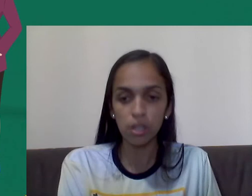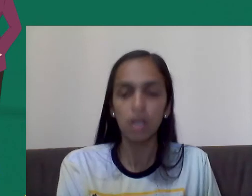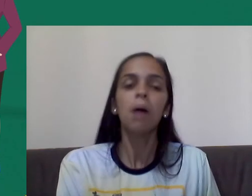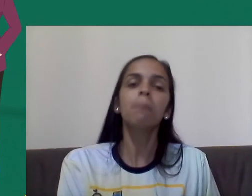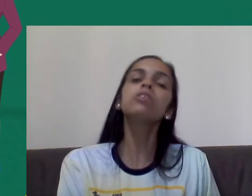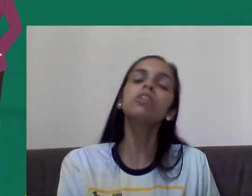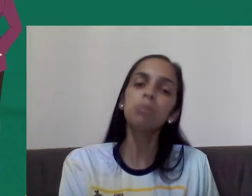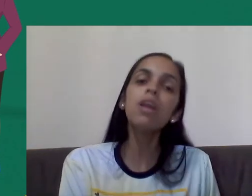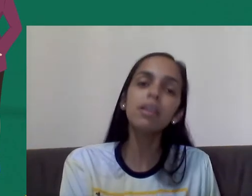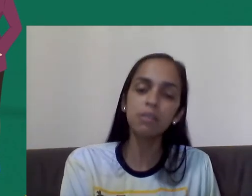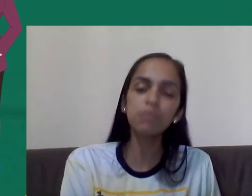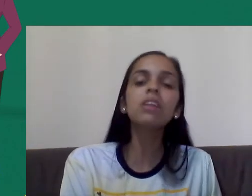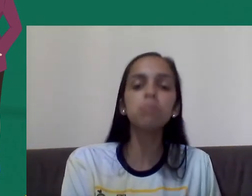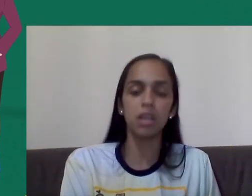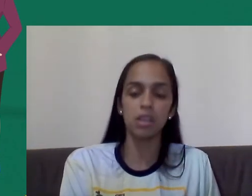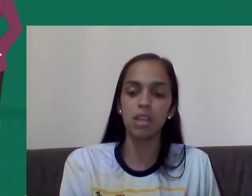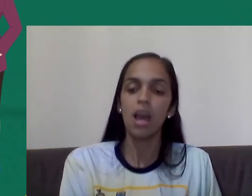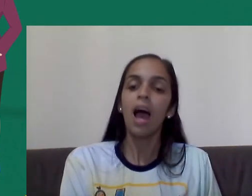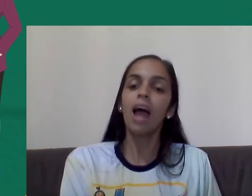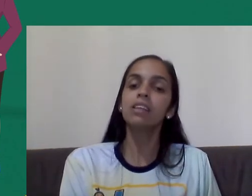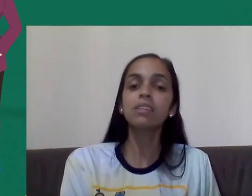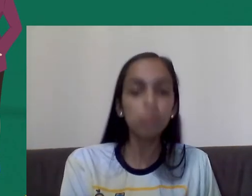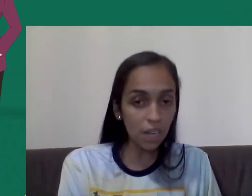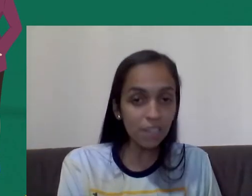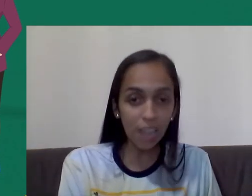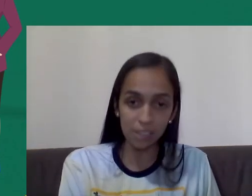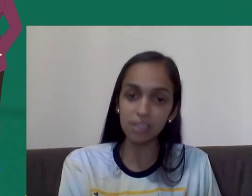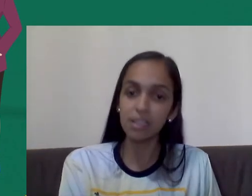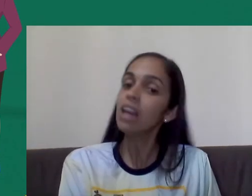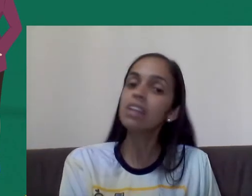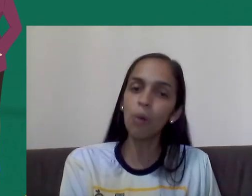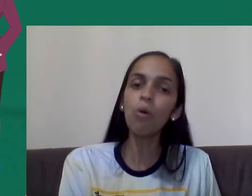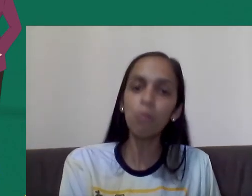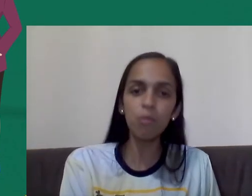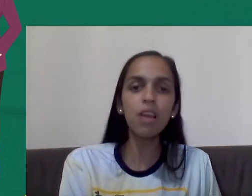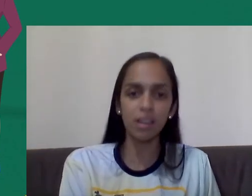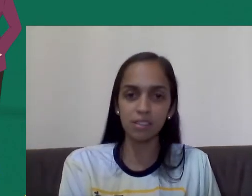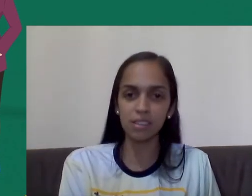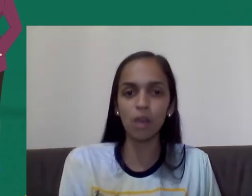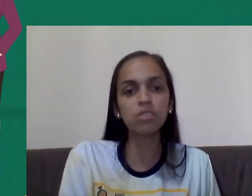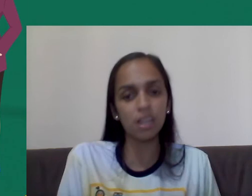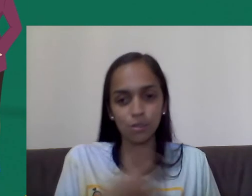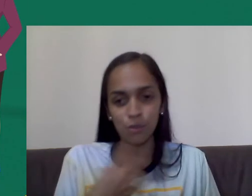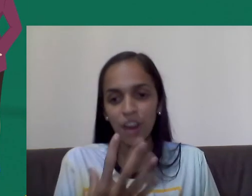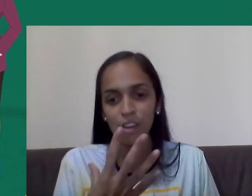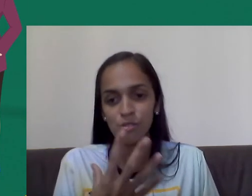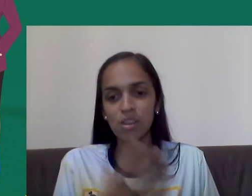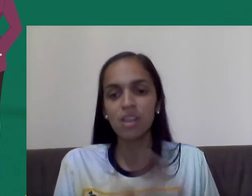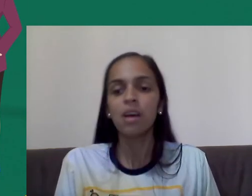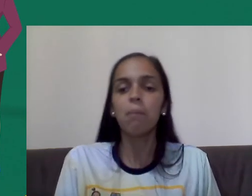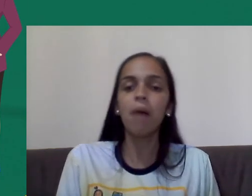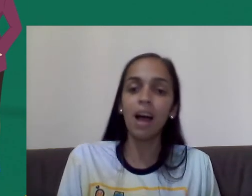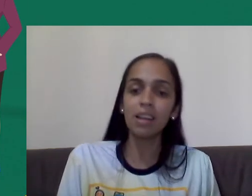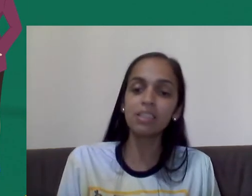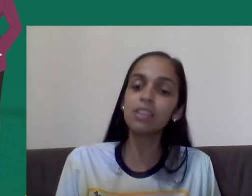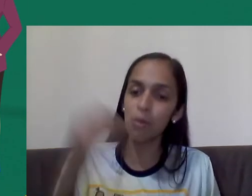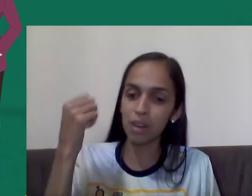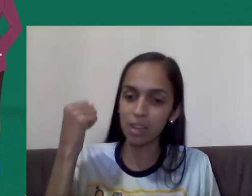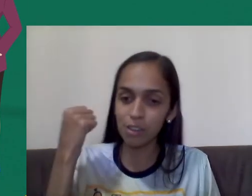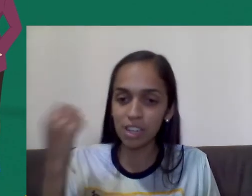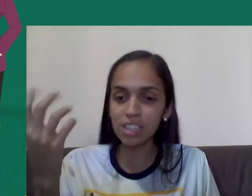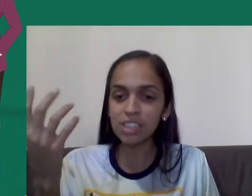filhos. Muitas mulheres, infelizmente, ainda são tratadas não como mulheres, que é o sexo frágil, mas que